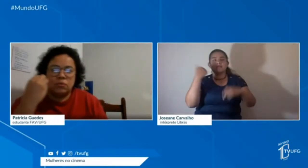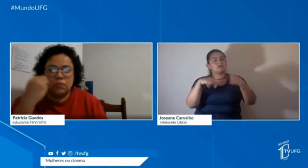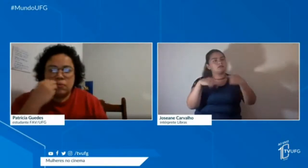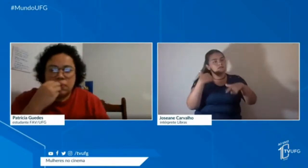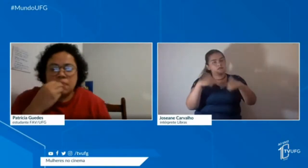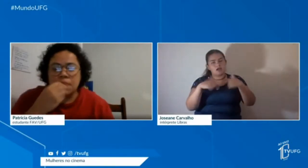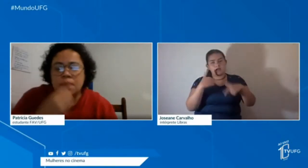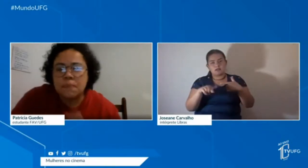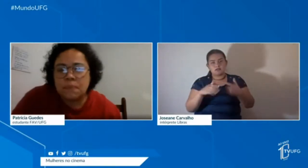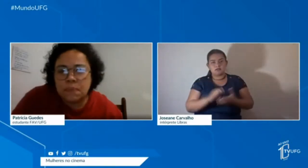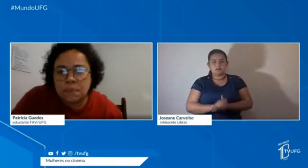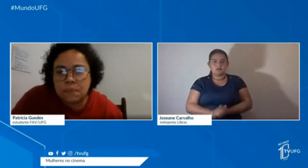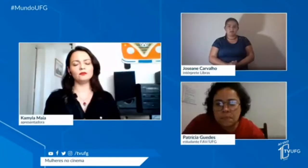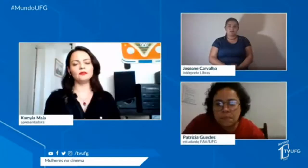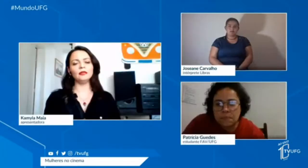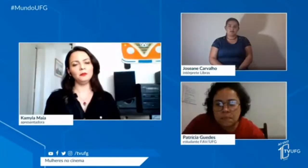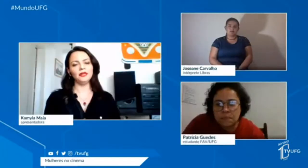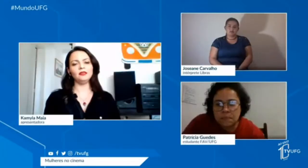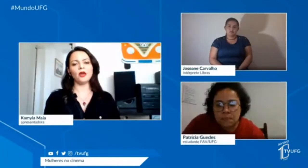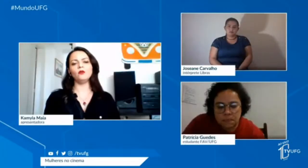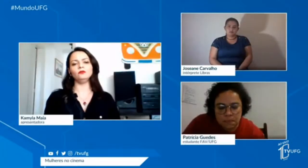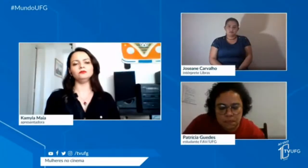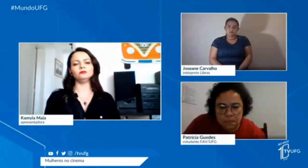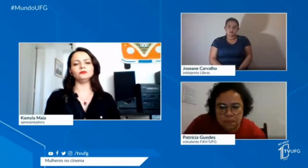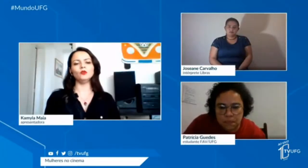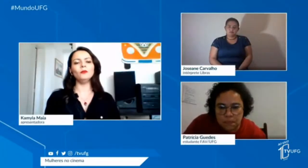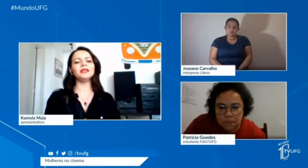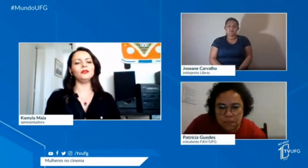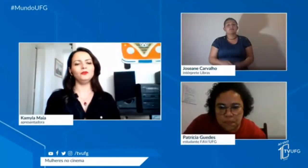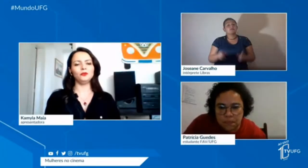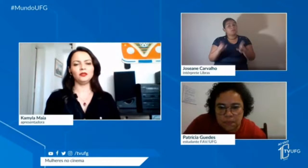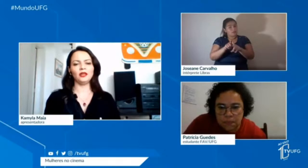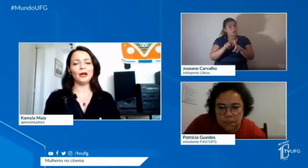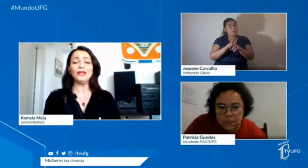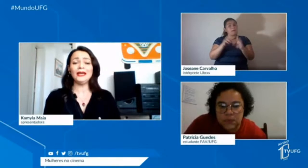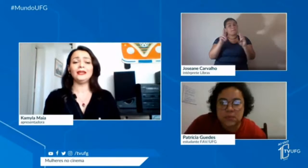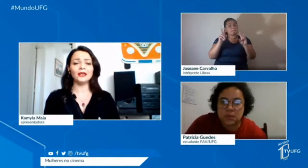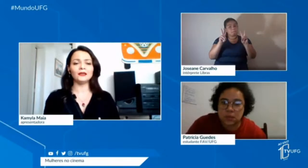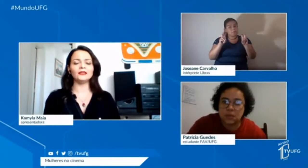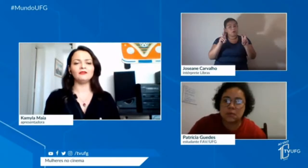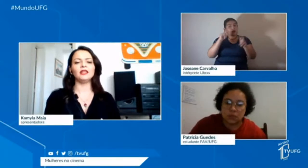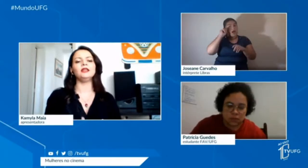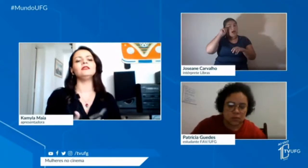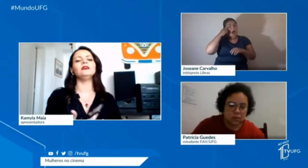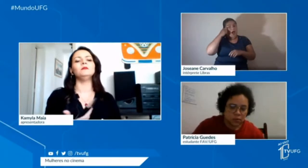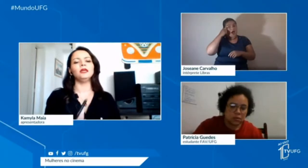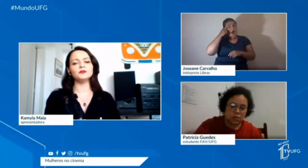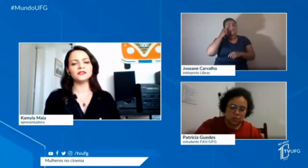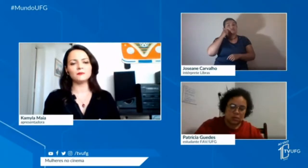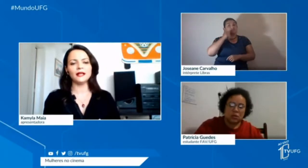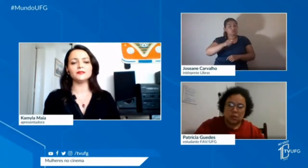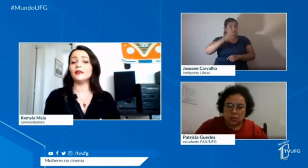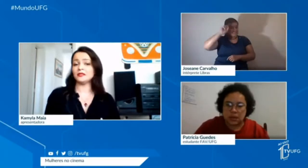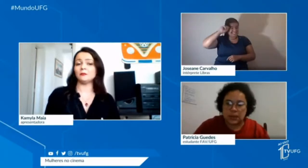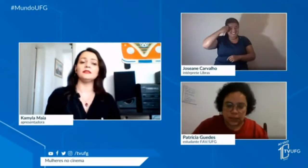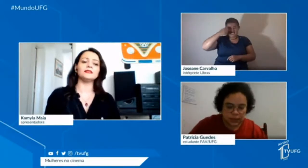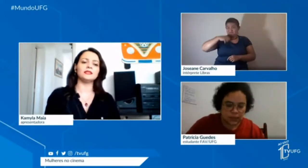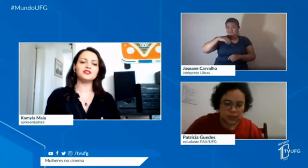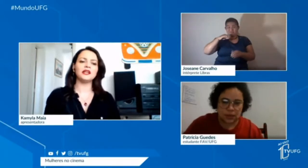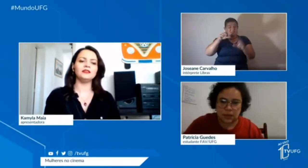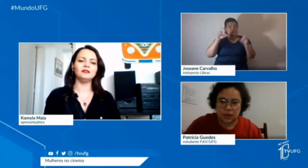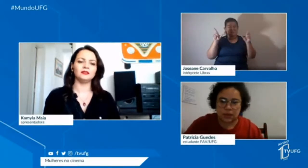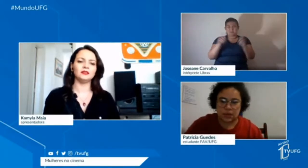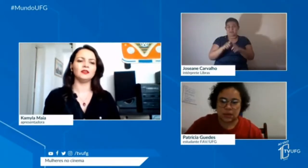eu a, acho... questão racial também é um complicador, né? A mulher negra deve ter ainda menos espaço, deve ser